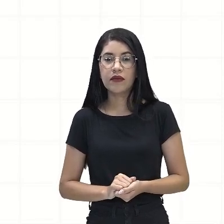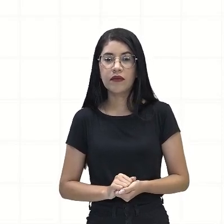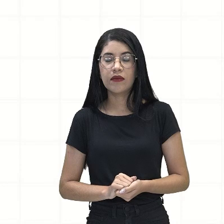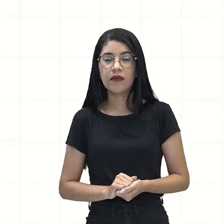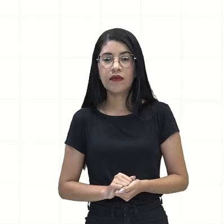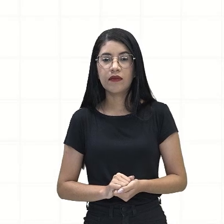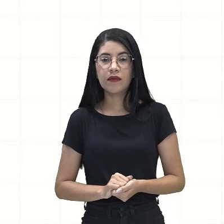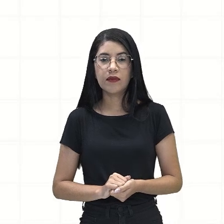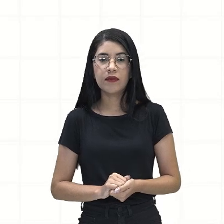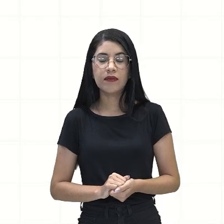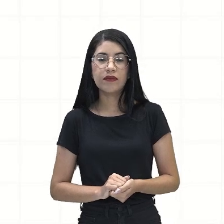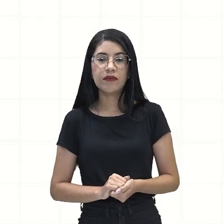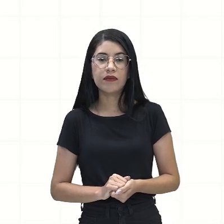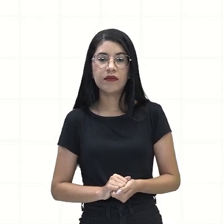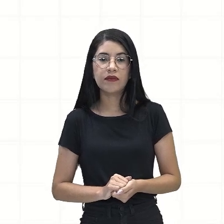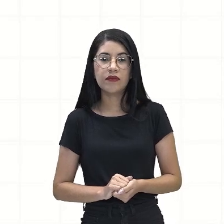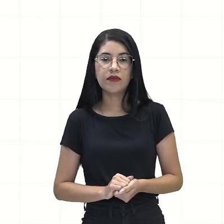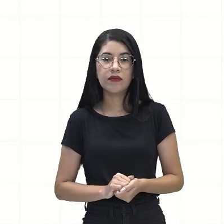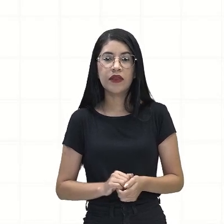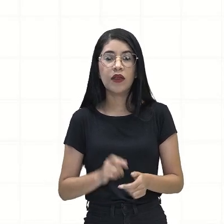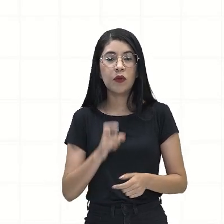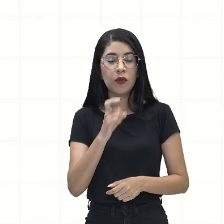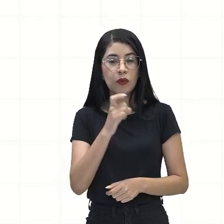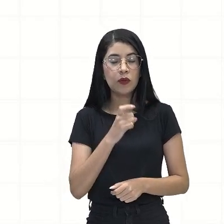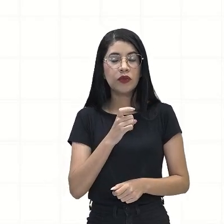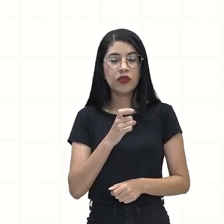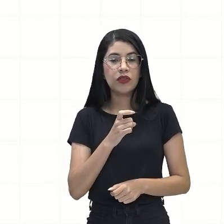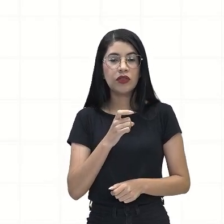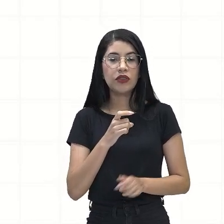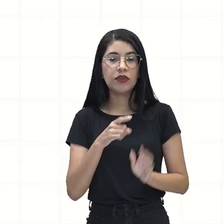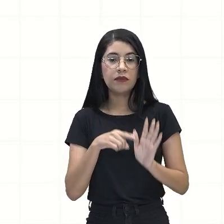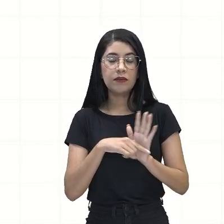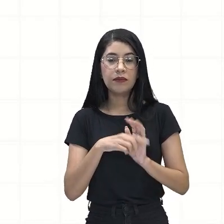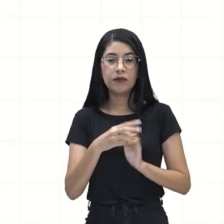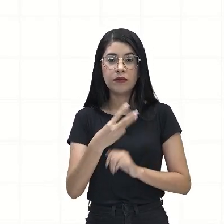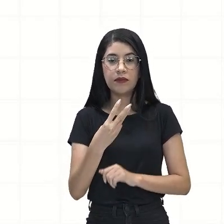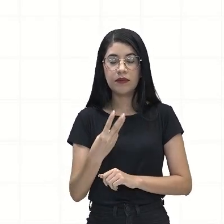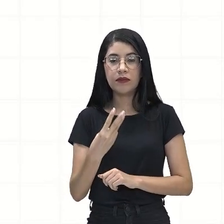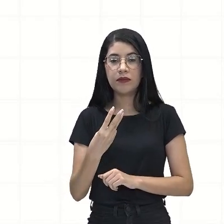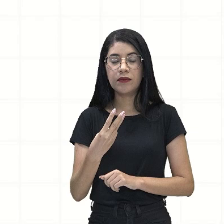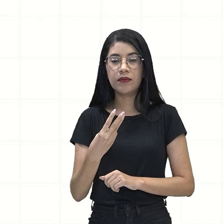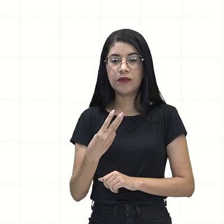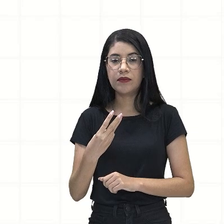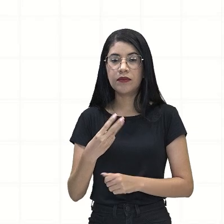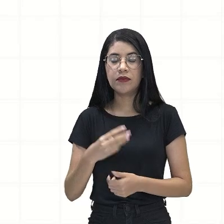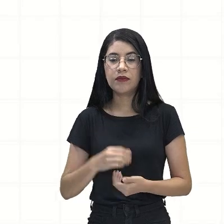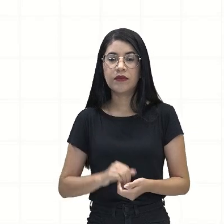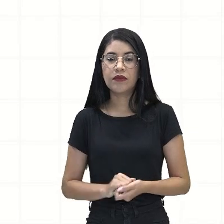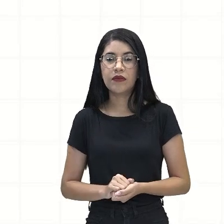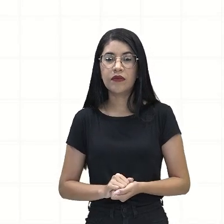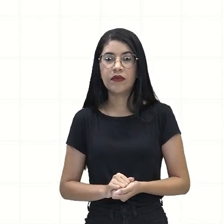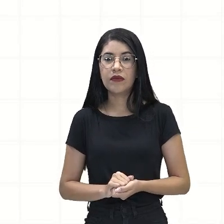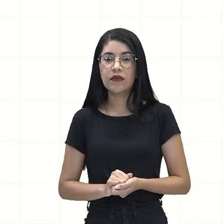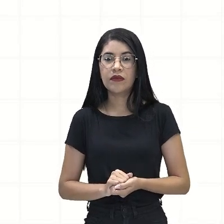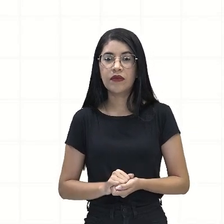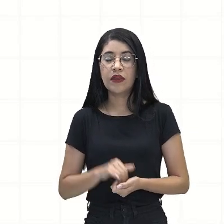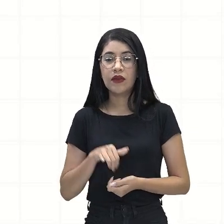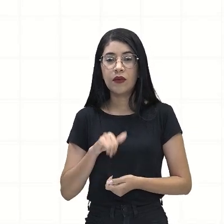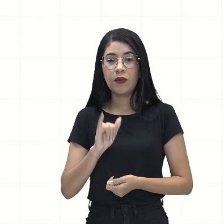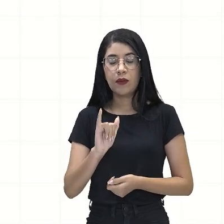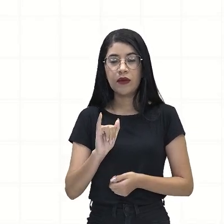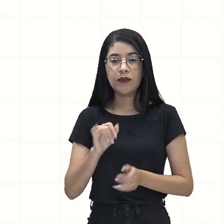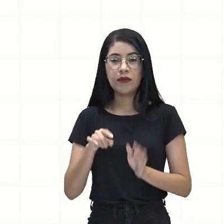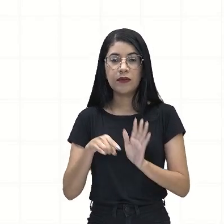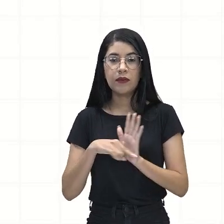x. Primeiro eu escrevo x, que dá menos 3. Menos 3. Depois eu escrevo